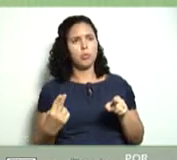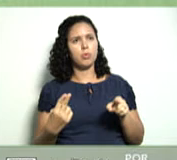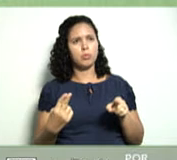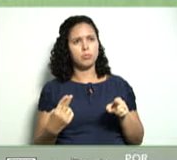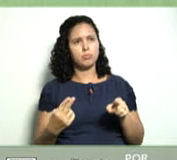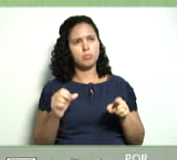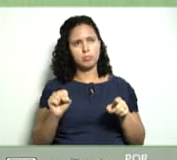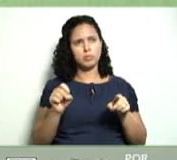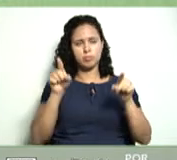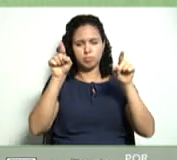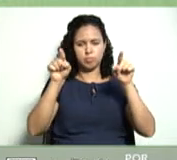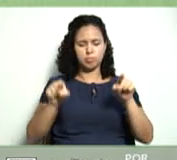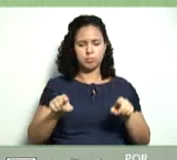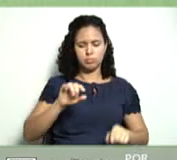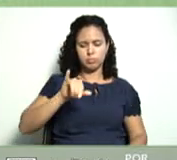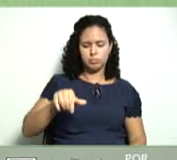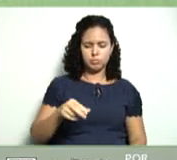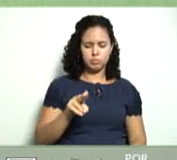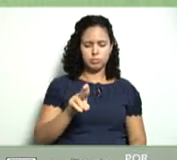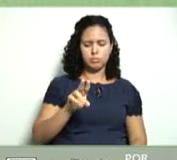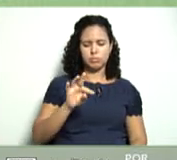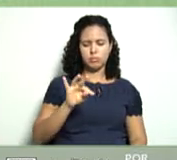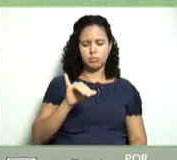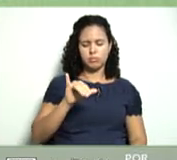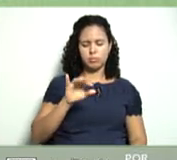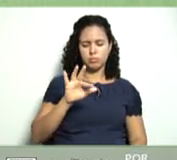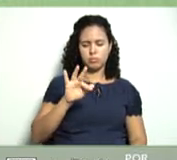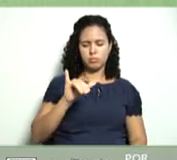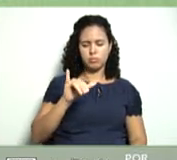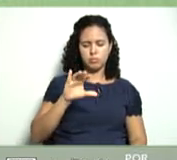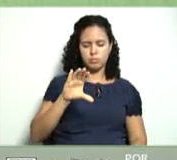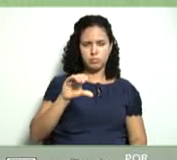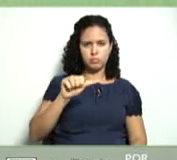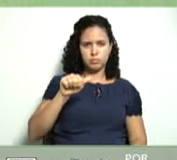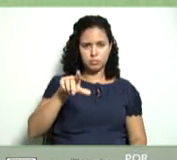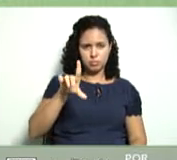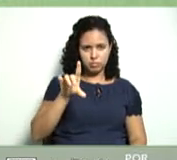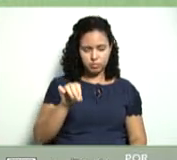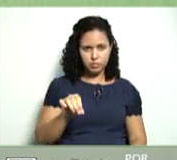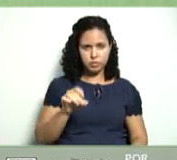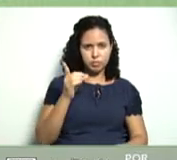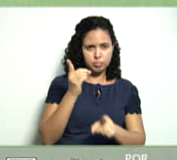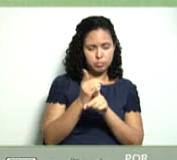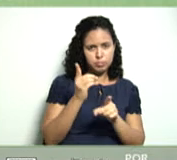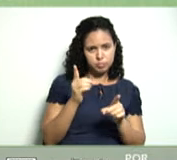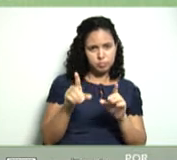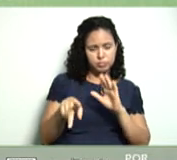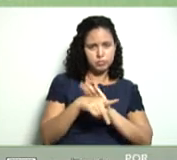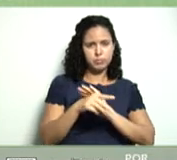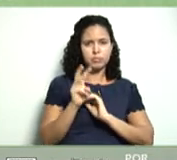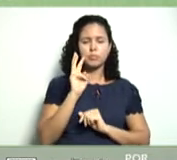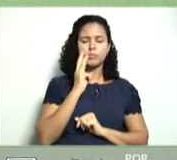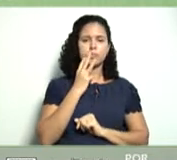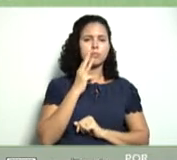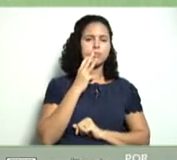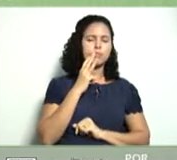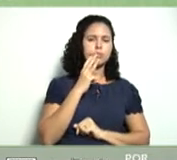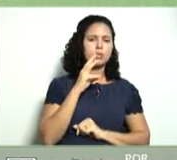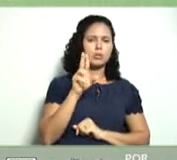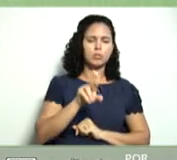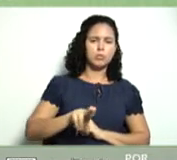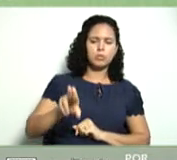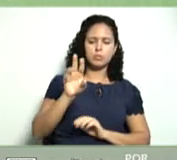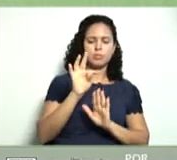justificado esses são os os recursos de formatação que você encontra no oge para utilizar em